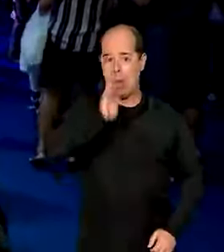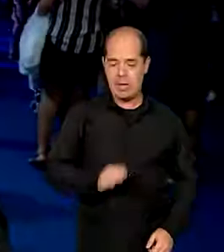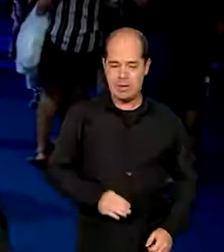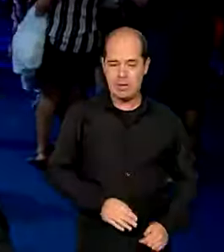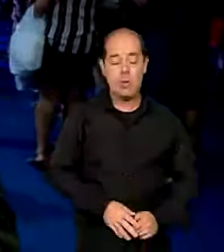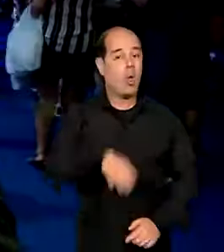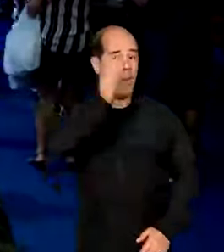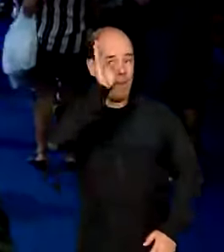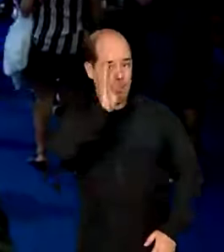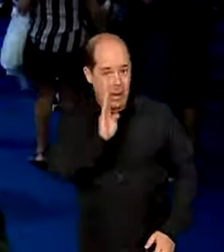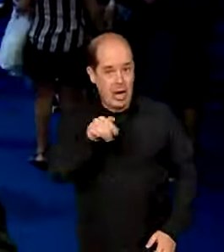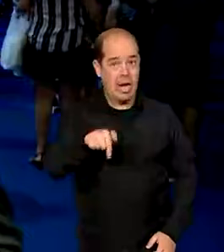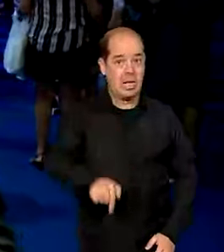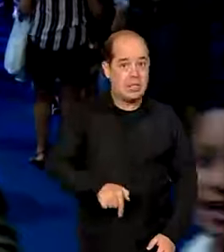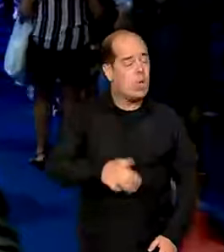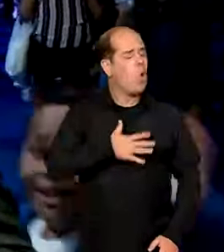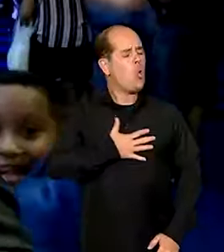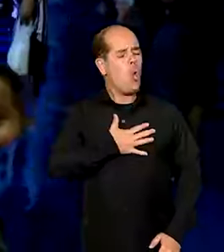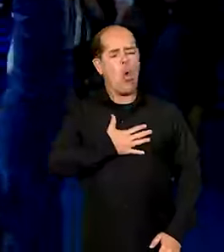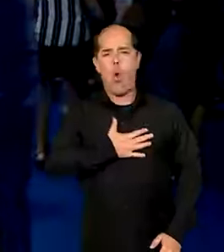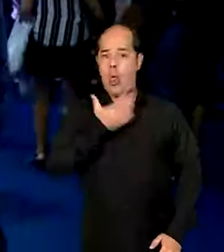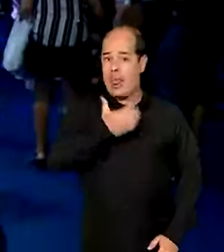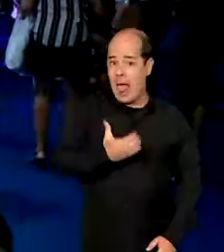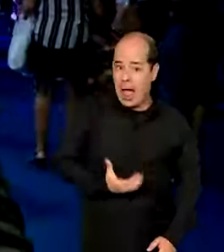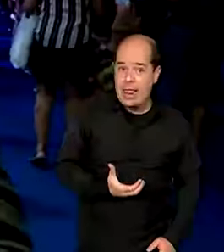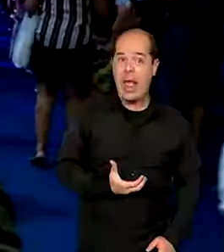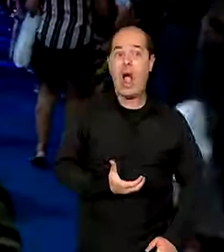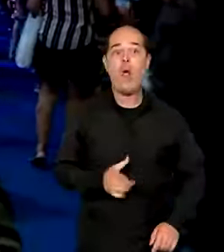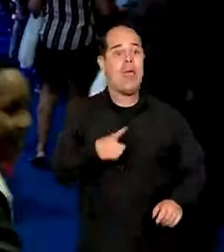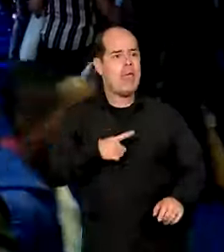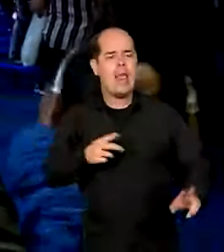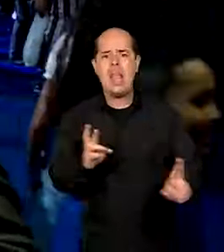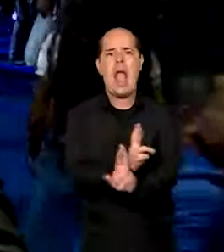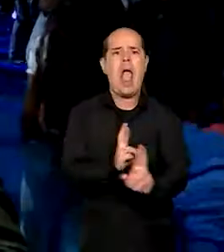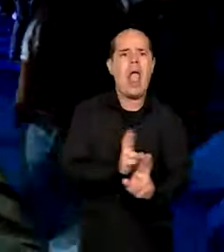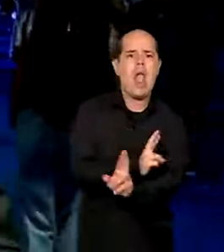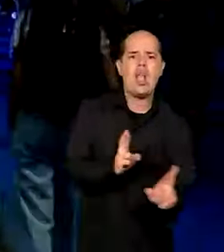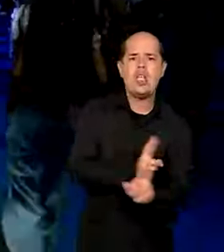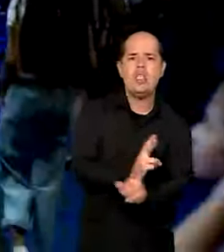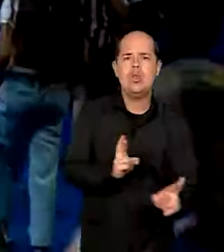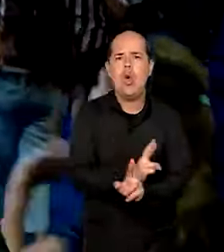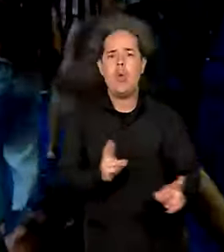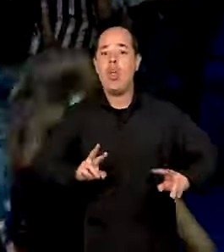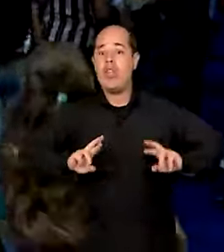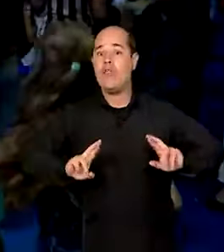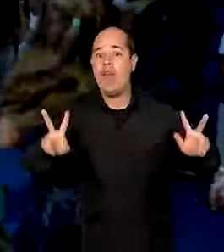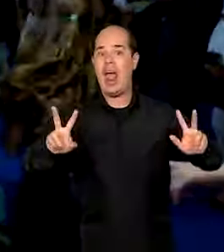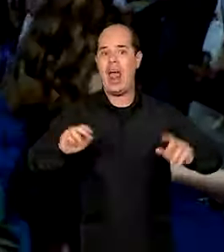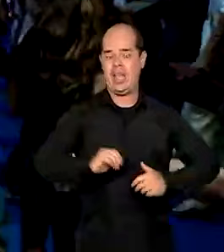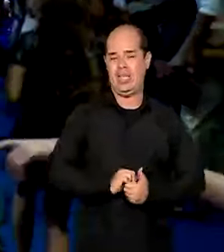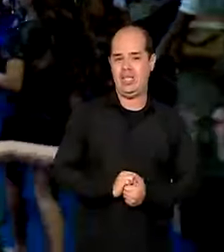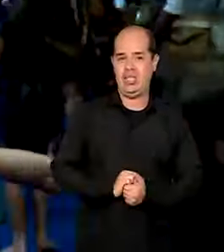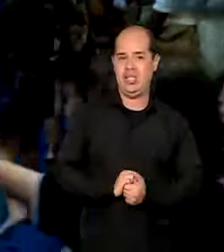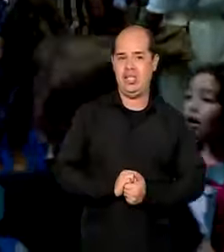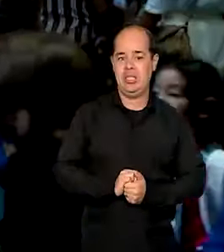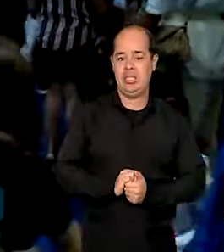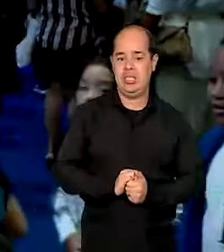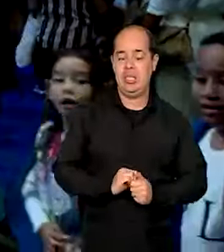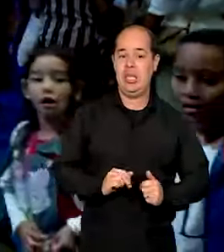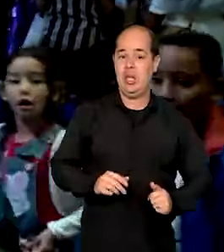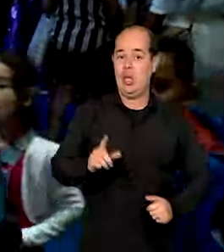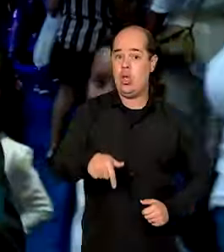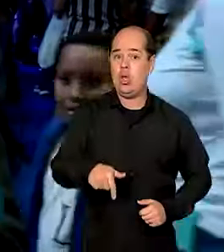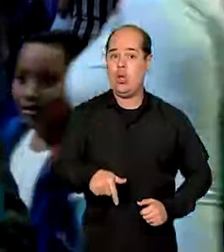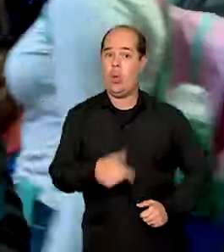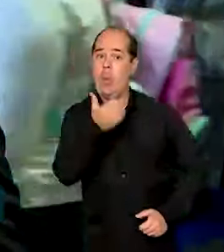temos ritmos muito diferentes e a ideia de compor esses ritmos com o Natal é fazer um Natal brasileiro. Né? E o Papai Noel é